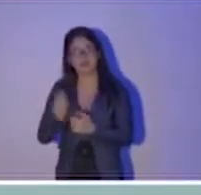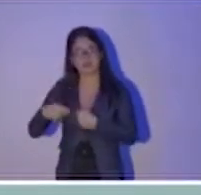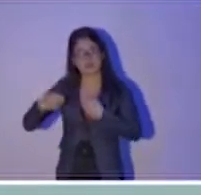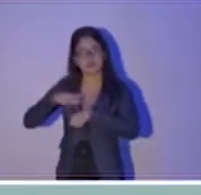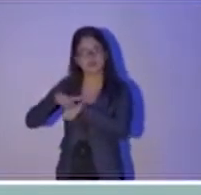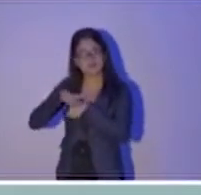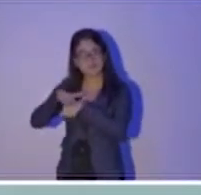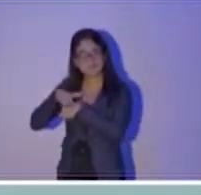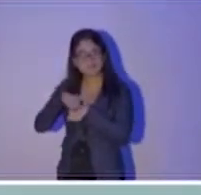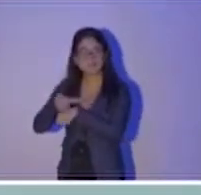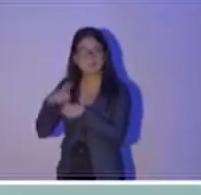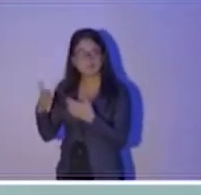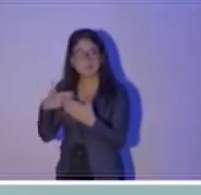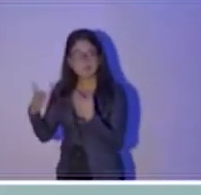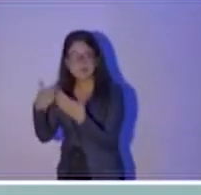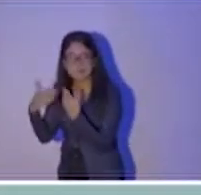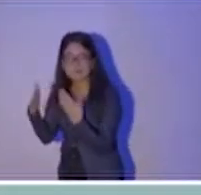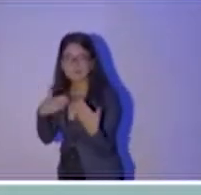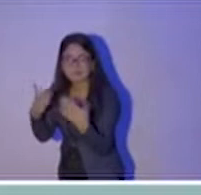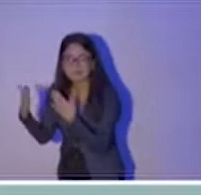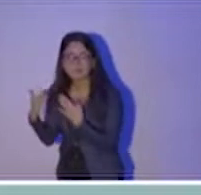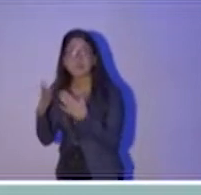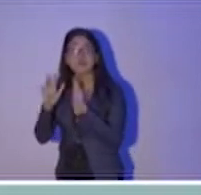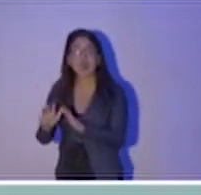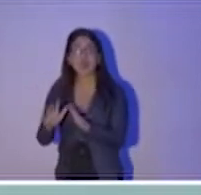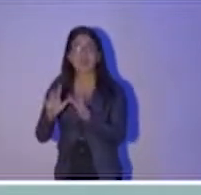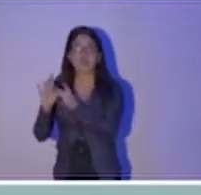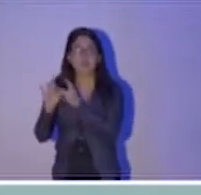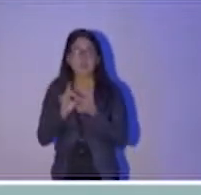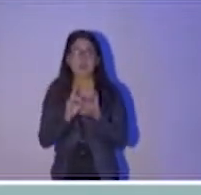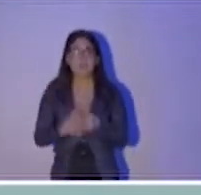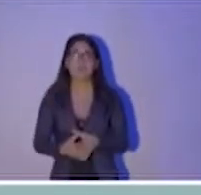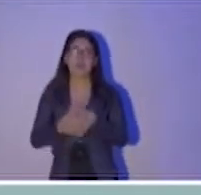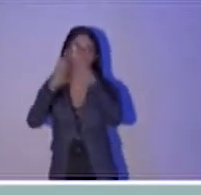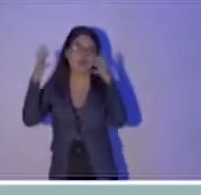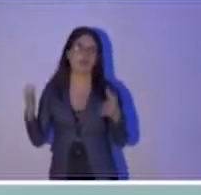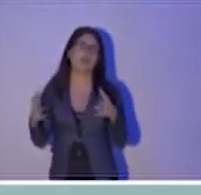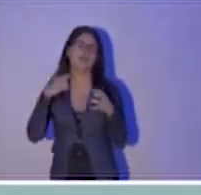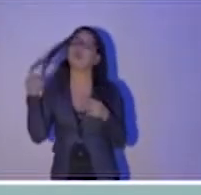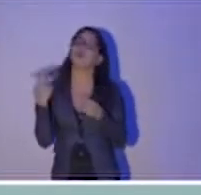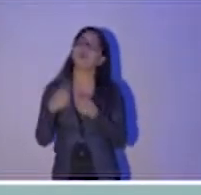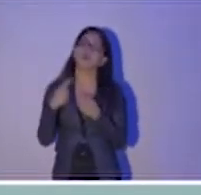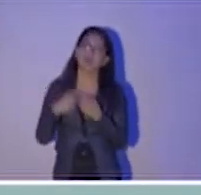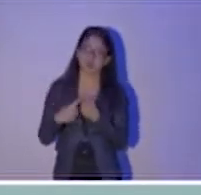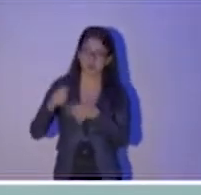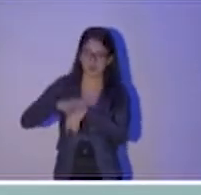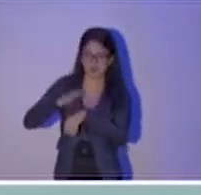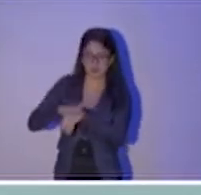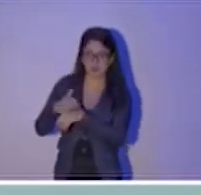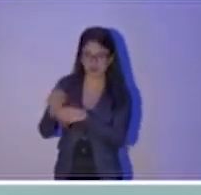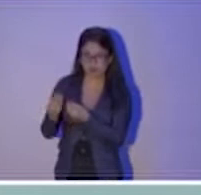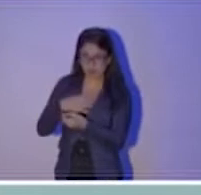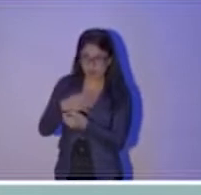integração, essa visão sistêmica, essa coerência, ela é maior do que isso. Ela é maior porque ela diz assim, olha, nesse regime de